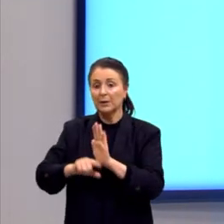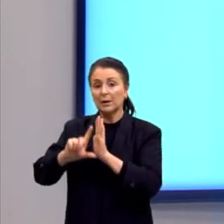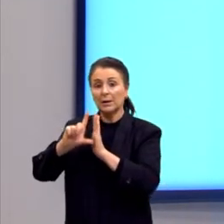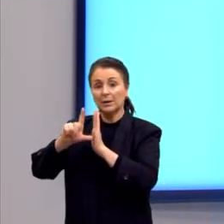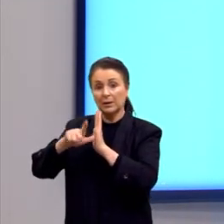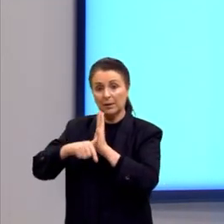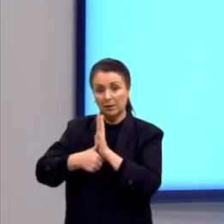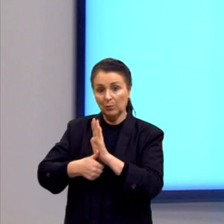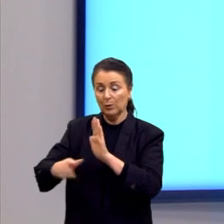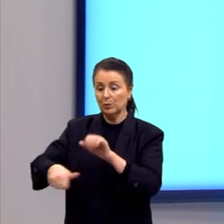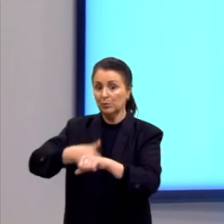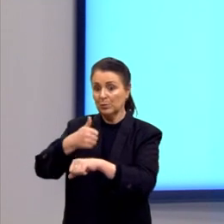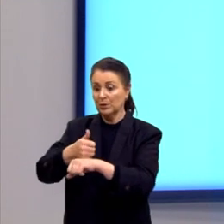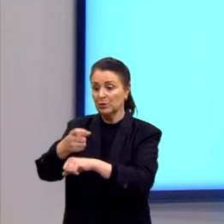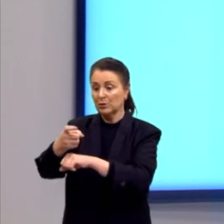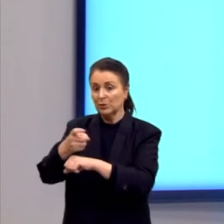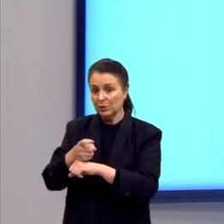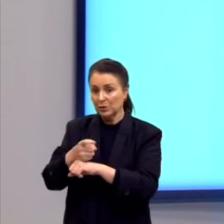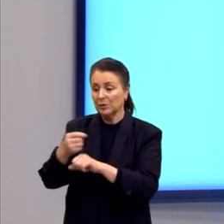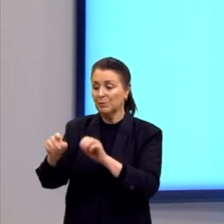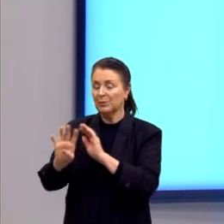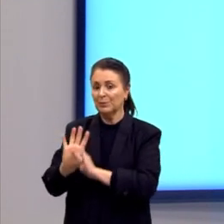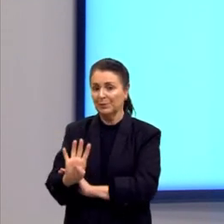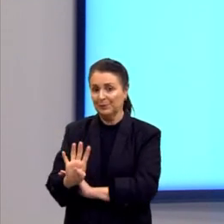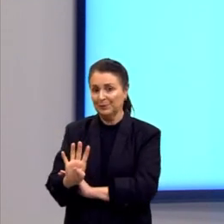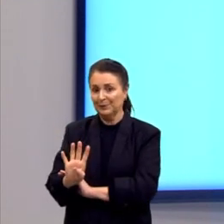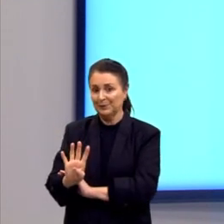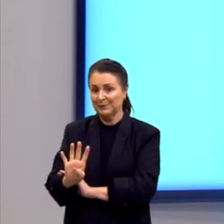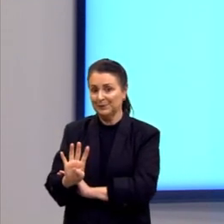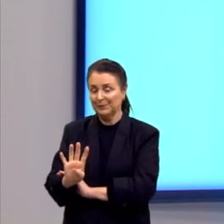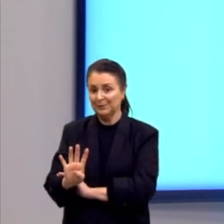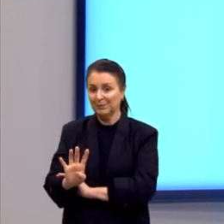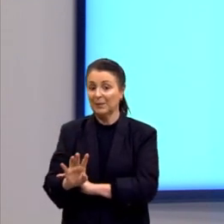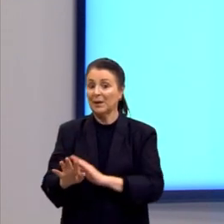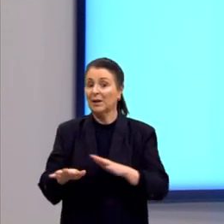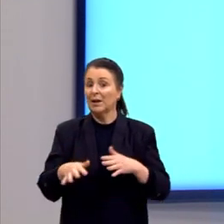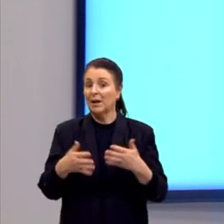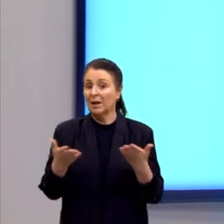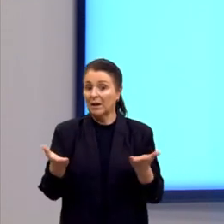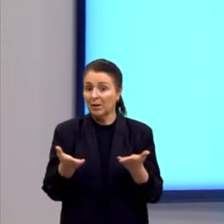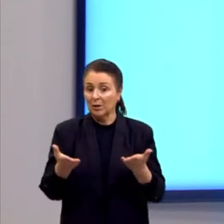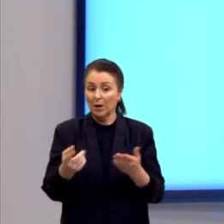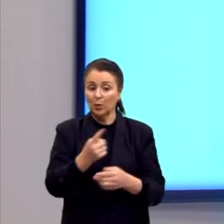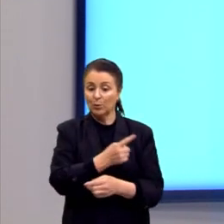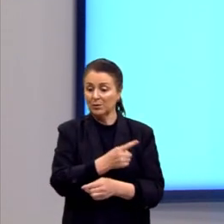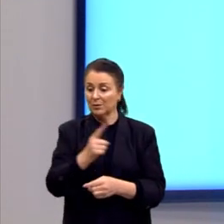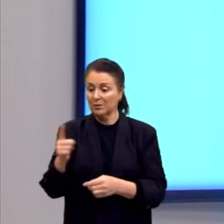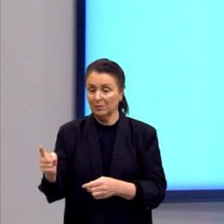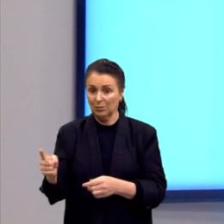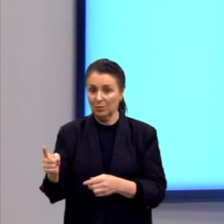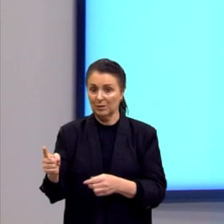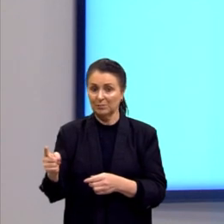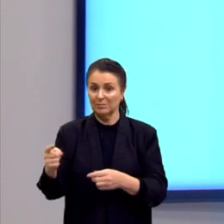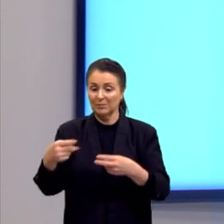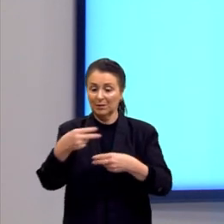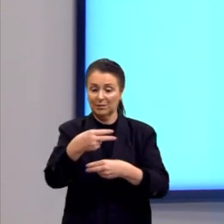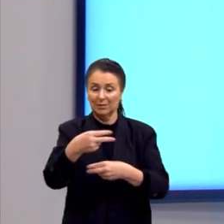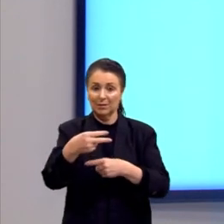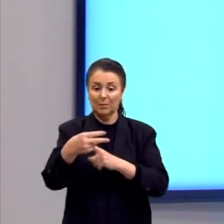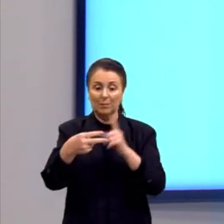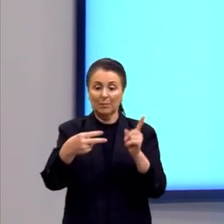segundo caso o nosso substituímos X por quatro nesse caso aqui gente nos dois lados da Igualdade